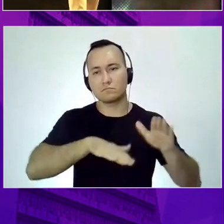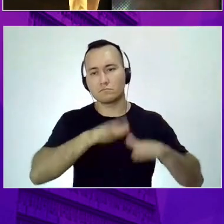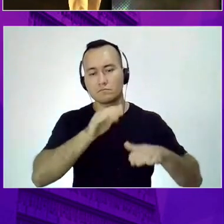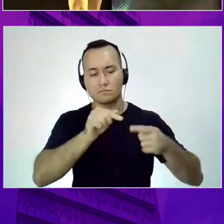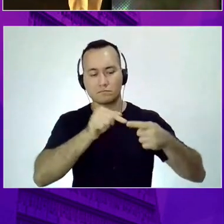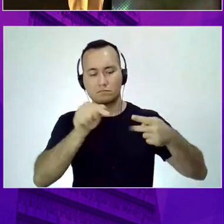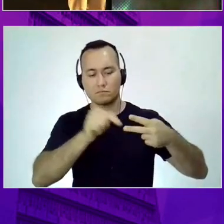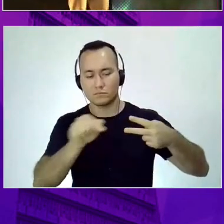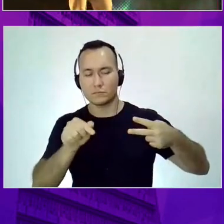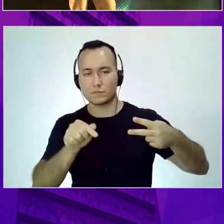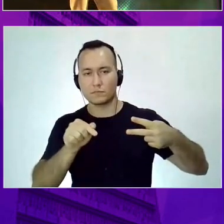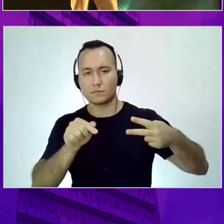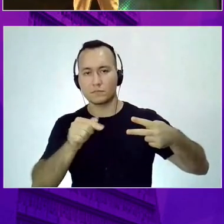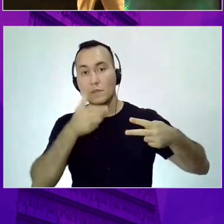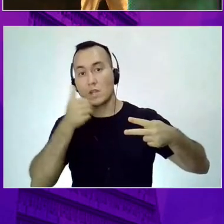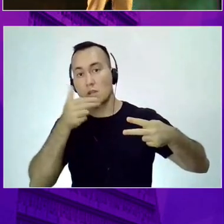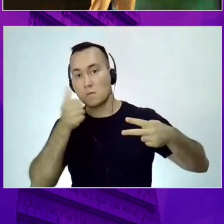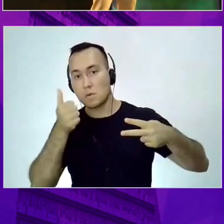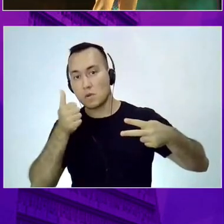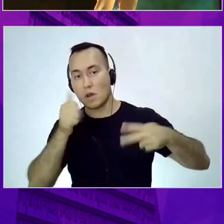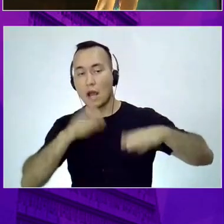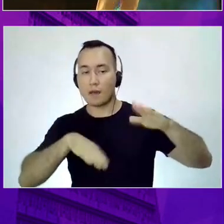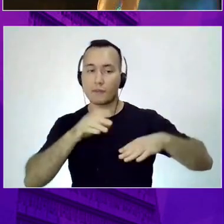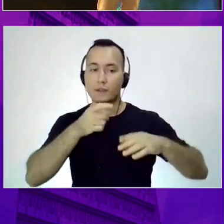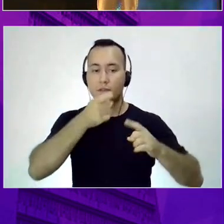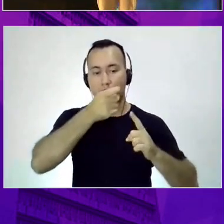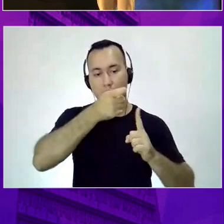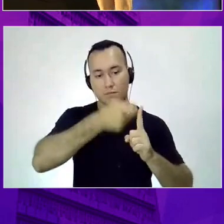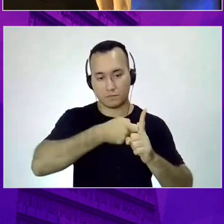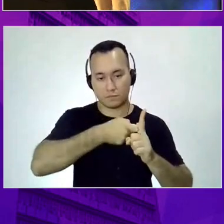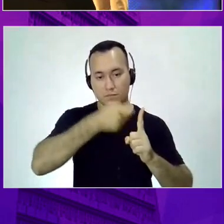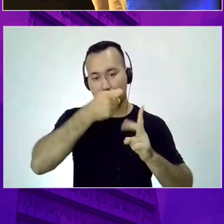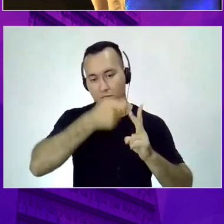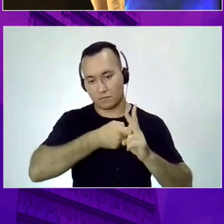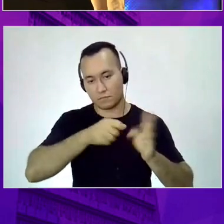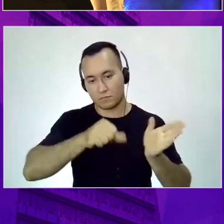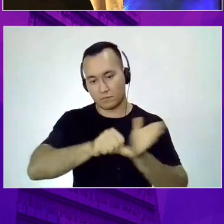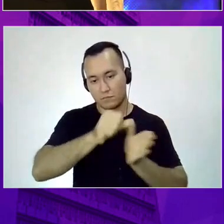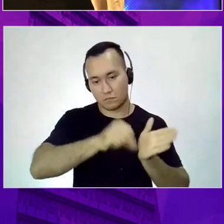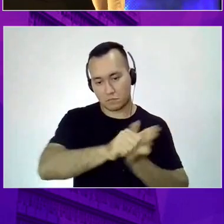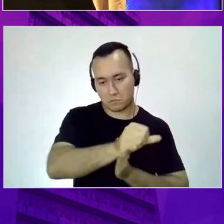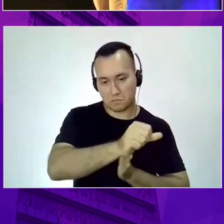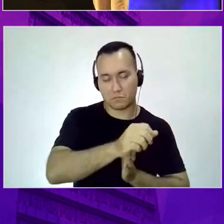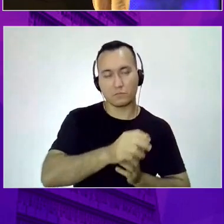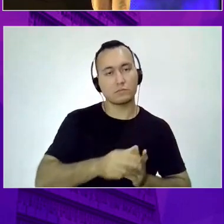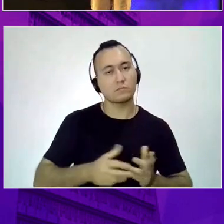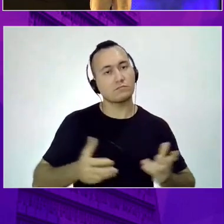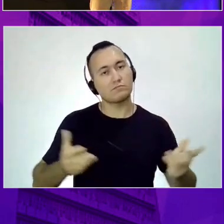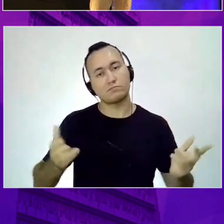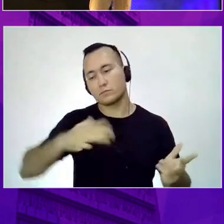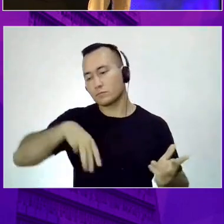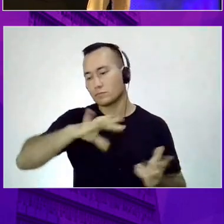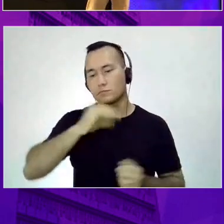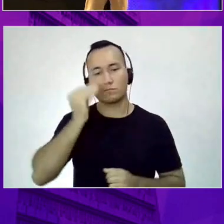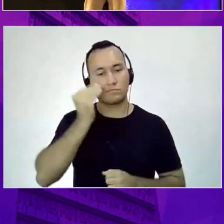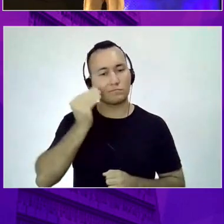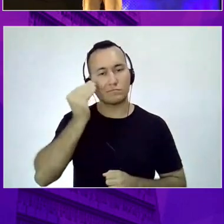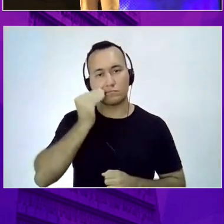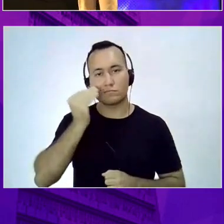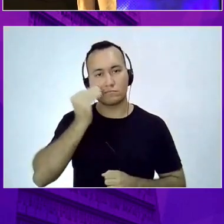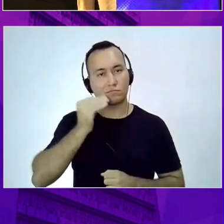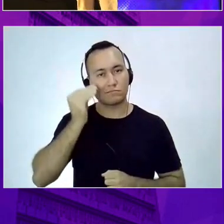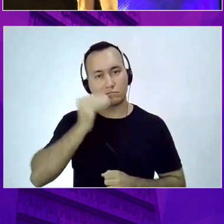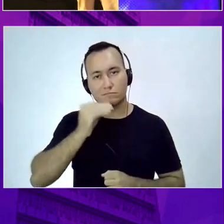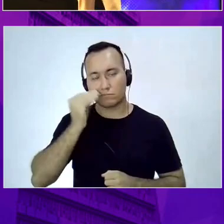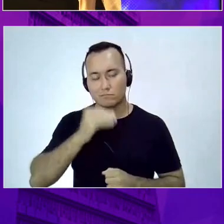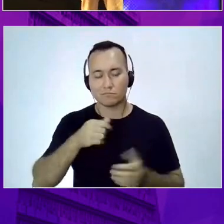mais sentido? Isso tudo foi aprendizado, foi realmente experimentação. A gente tentando, tentativa e erro,